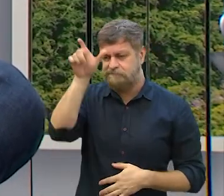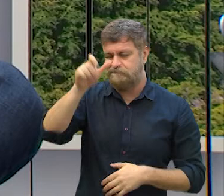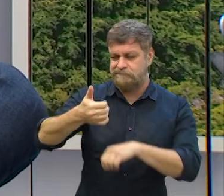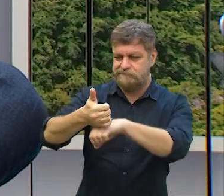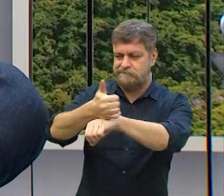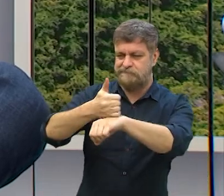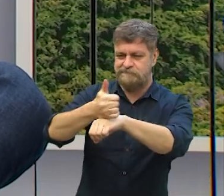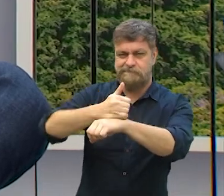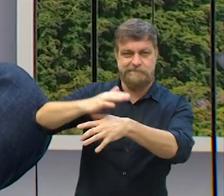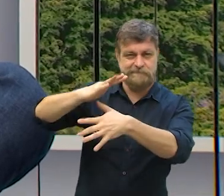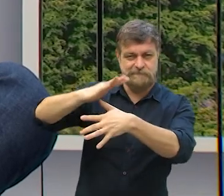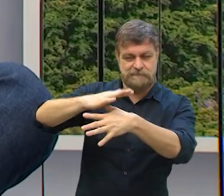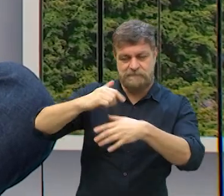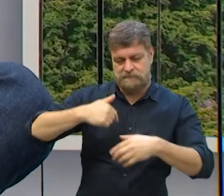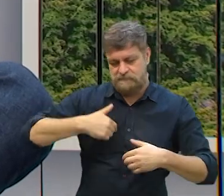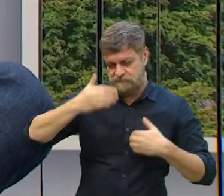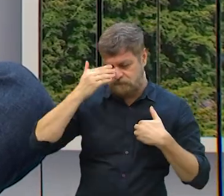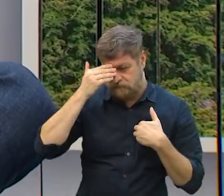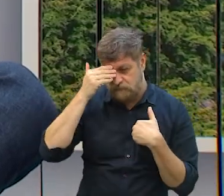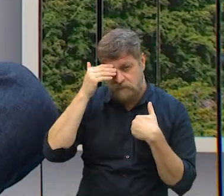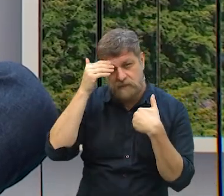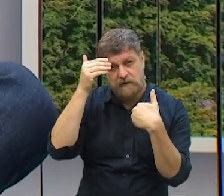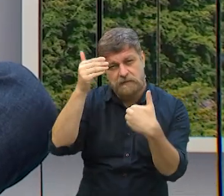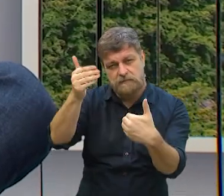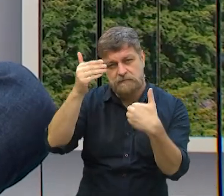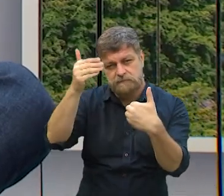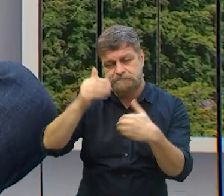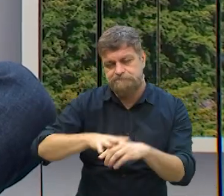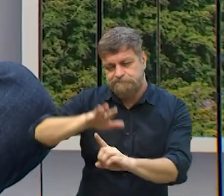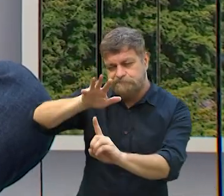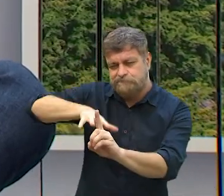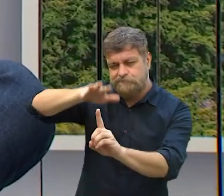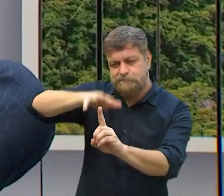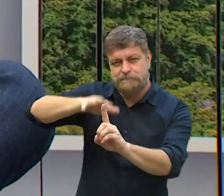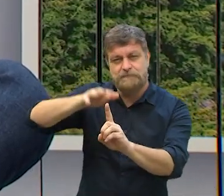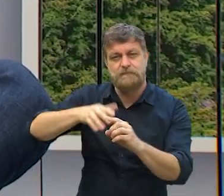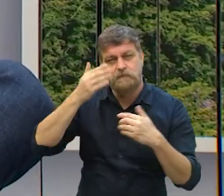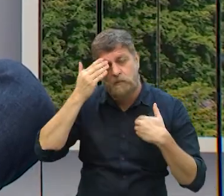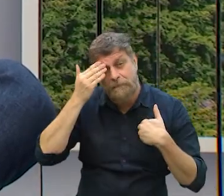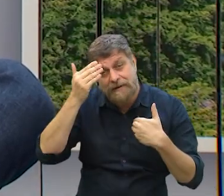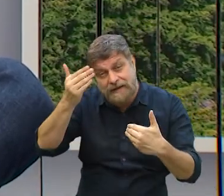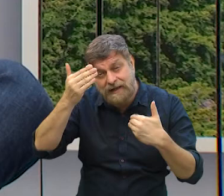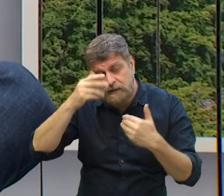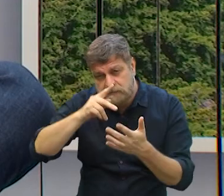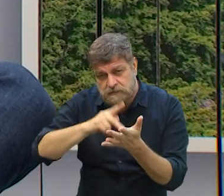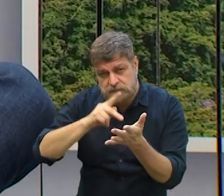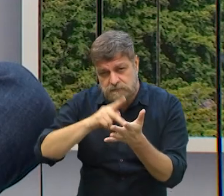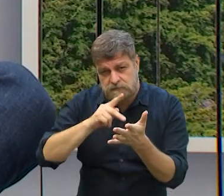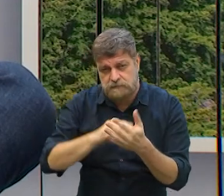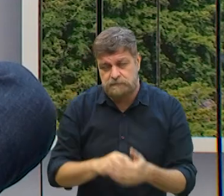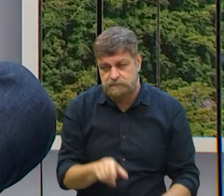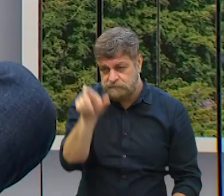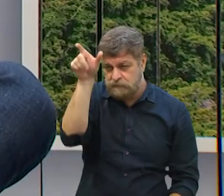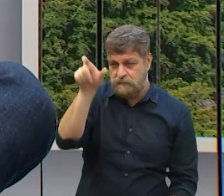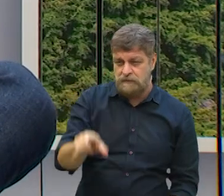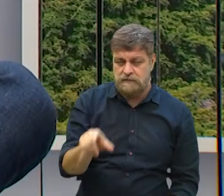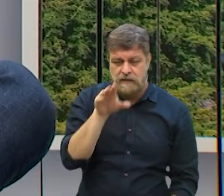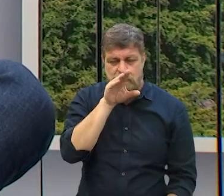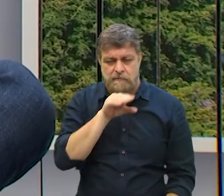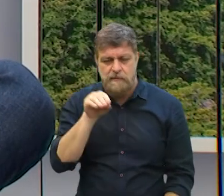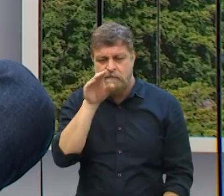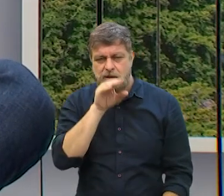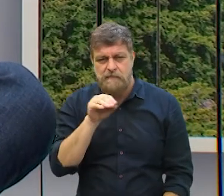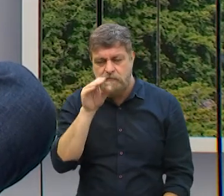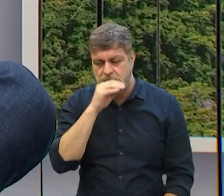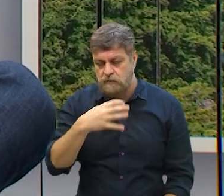da PUC. Fica aqui o meu reconhecimento, o meu muito obrigado pela